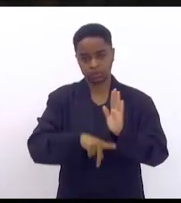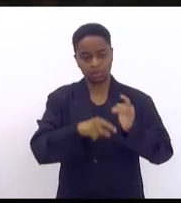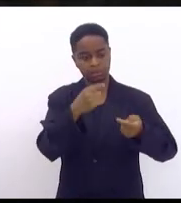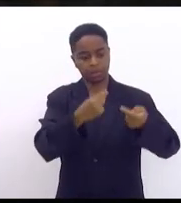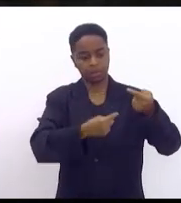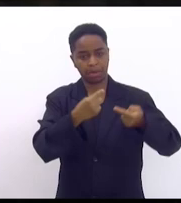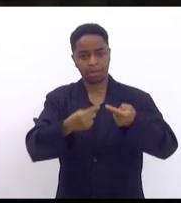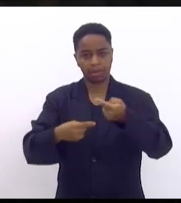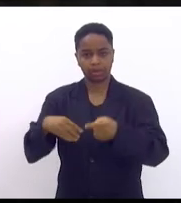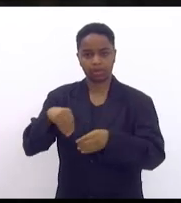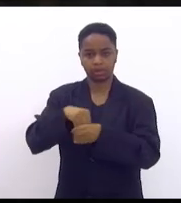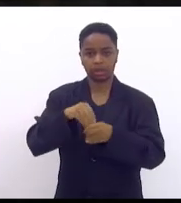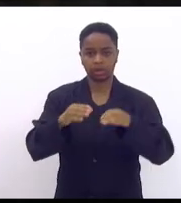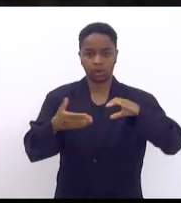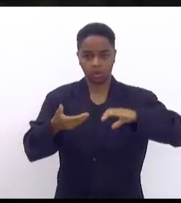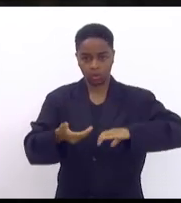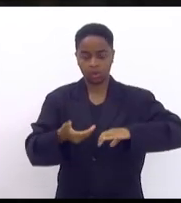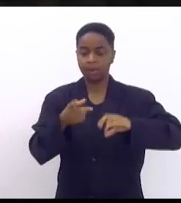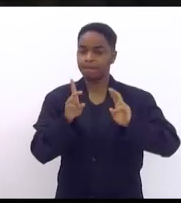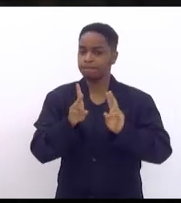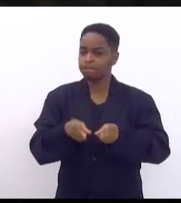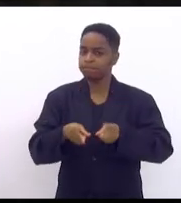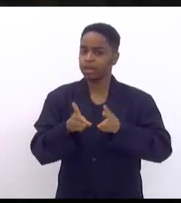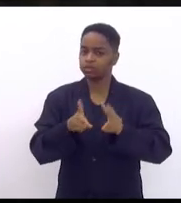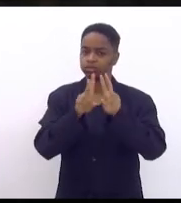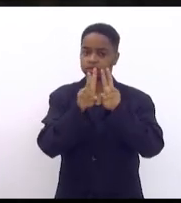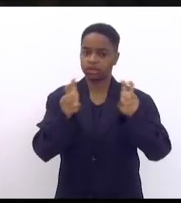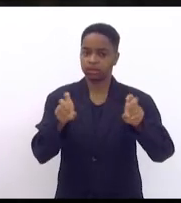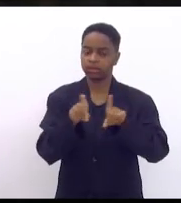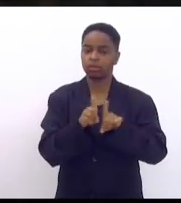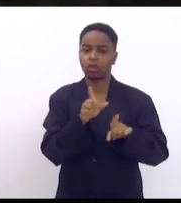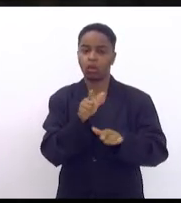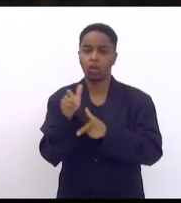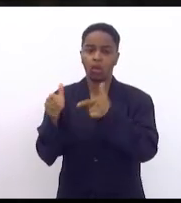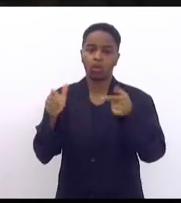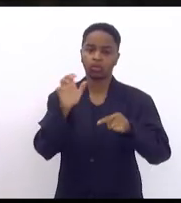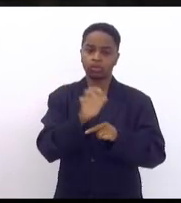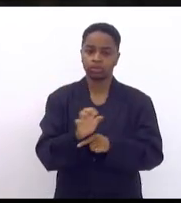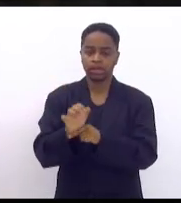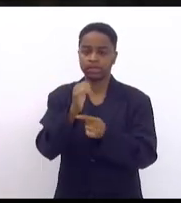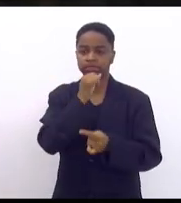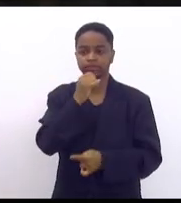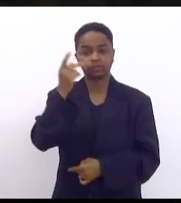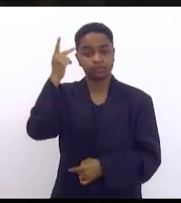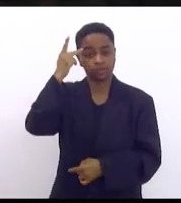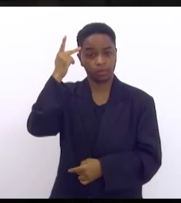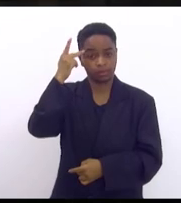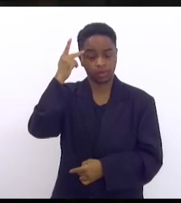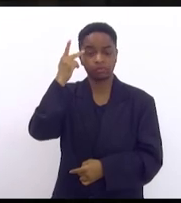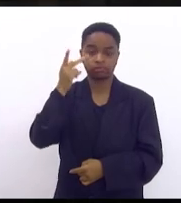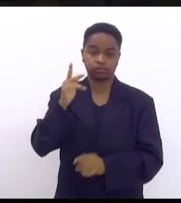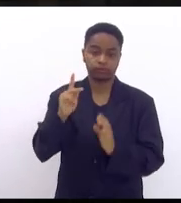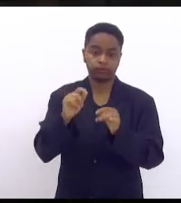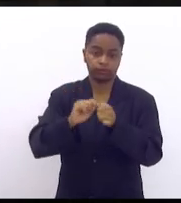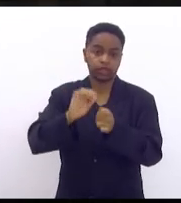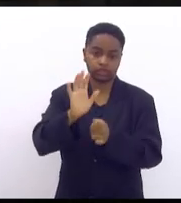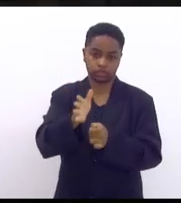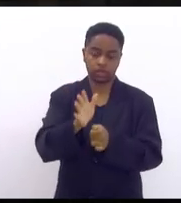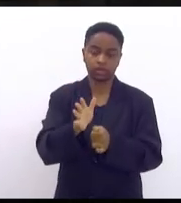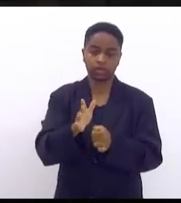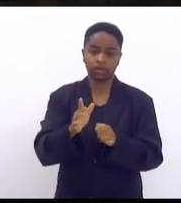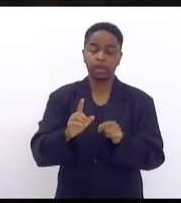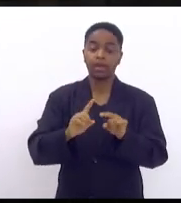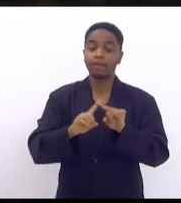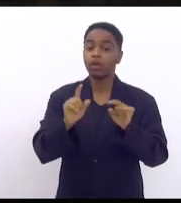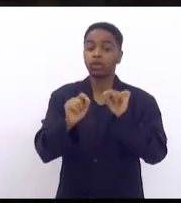Congresso Nacional sobre o mesmo tema, outras unidades federativas, como São Paulo, já o fizeram, é